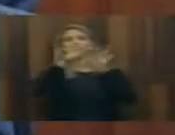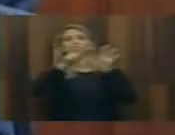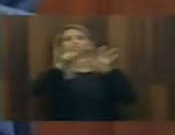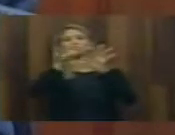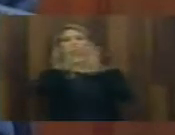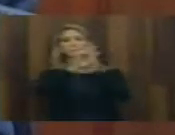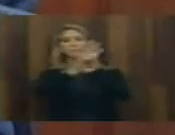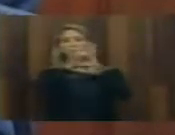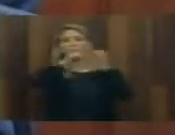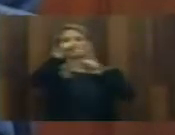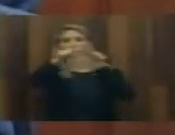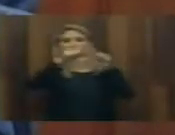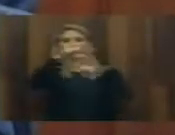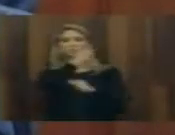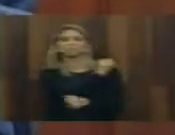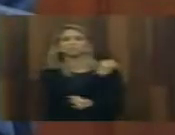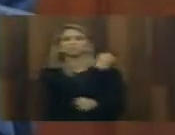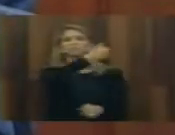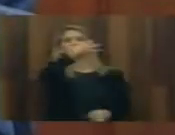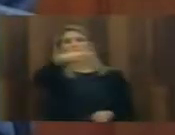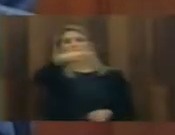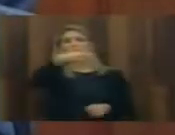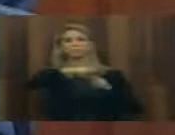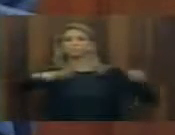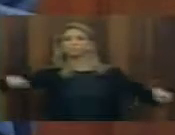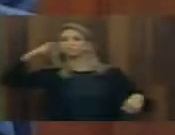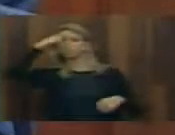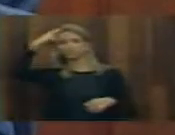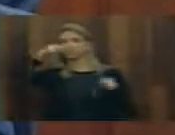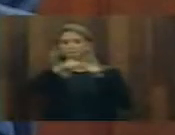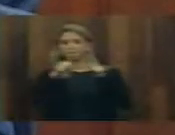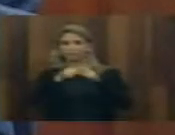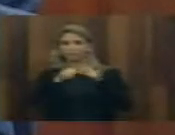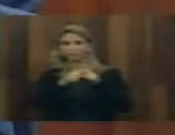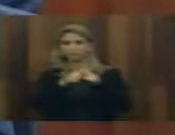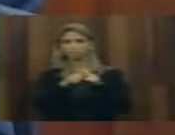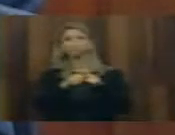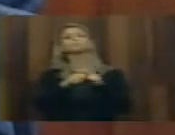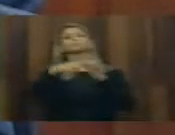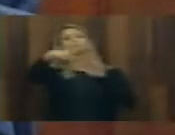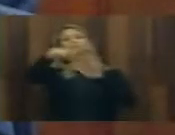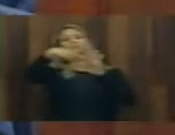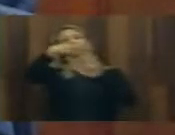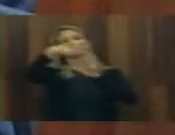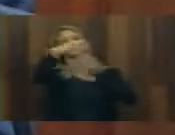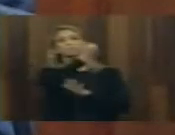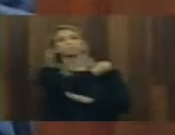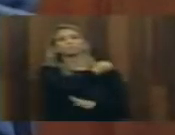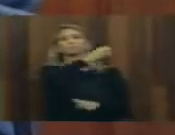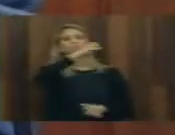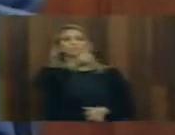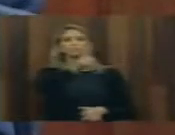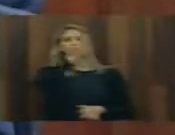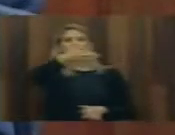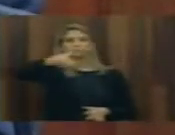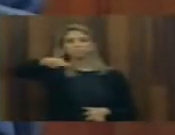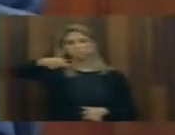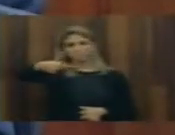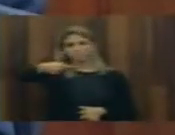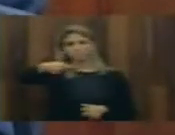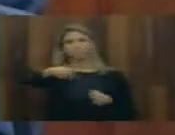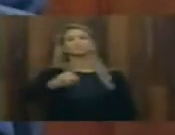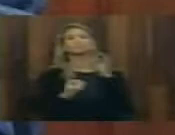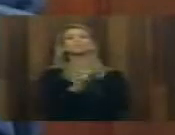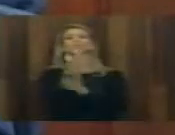modificativa 14/19, novamente mesa diretora. Emenda modificativa ao projeto de resolução 6/17, que cria a escola do